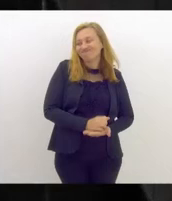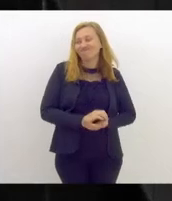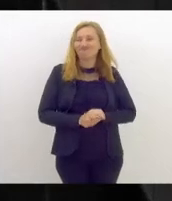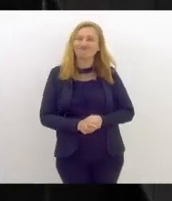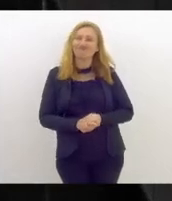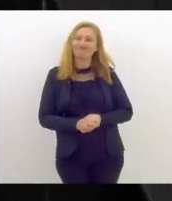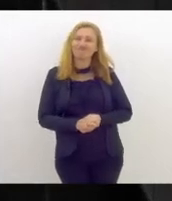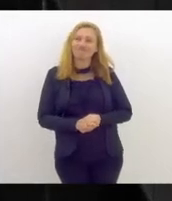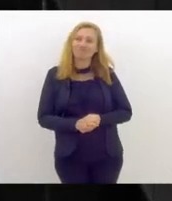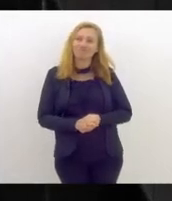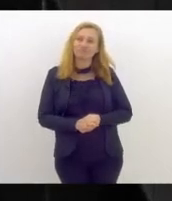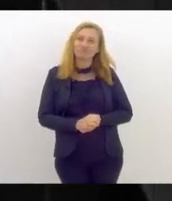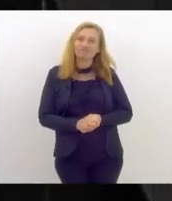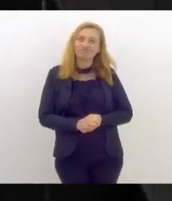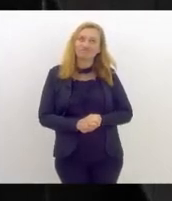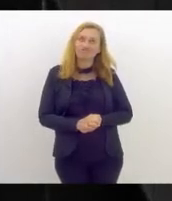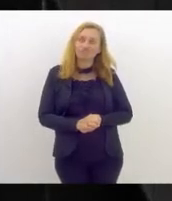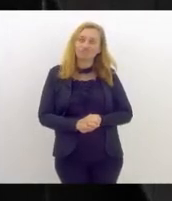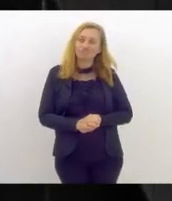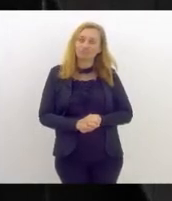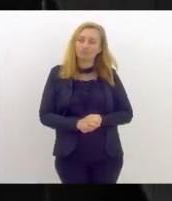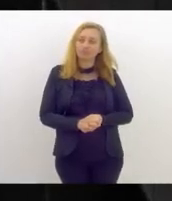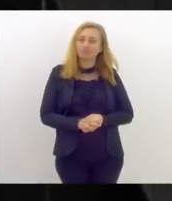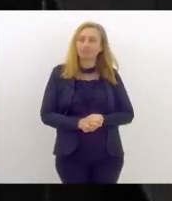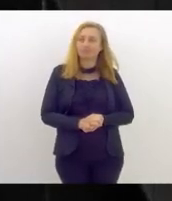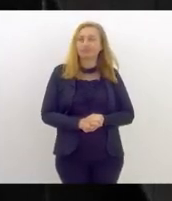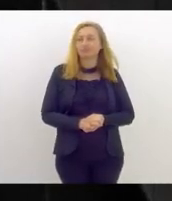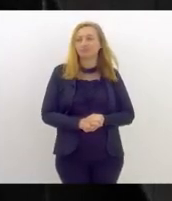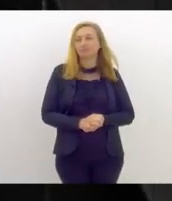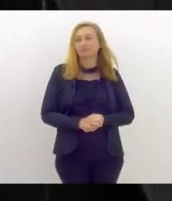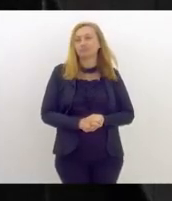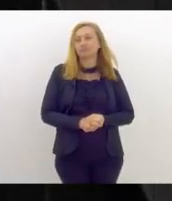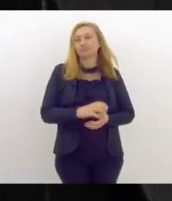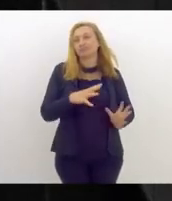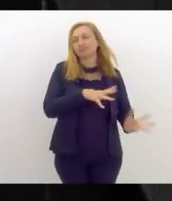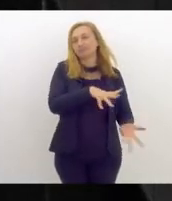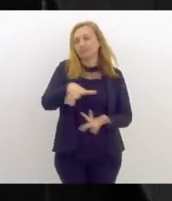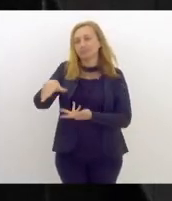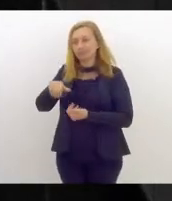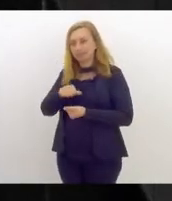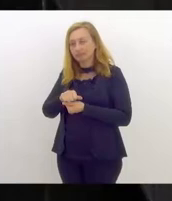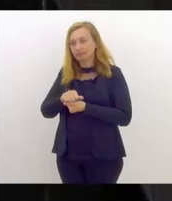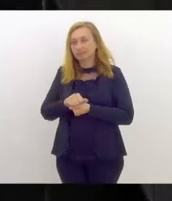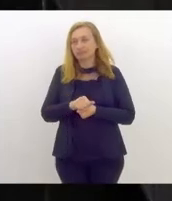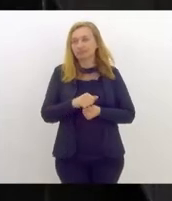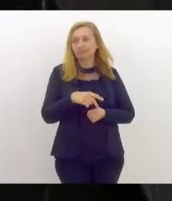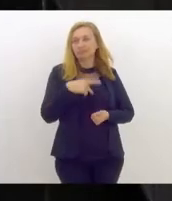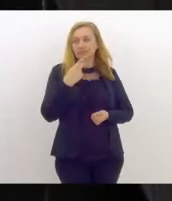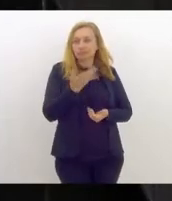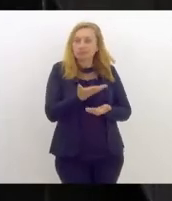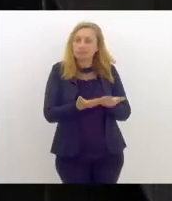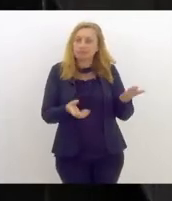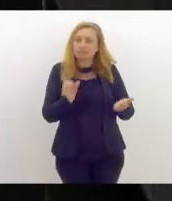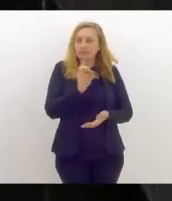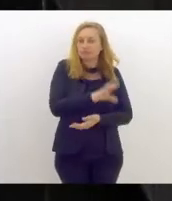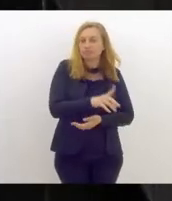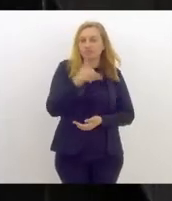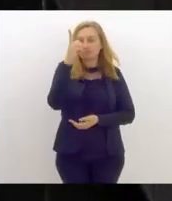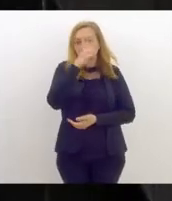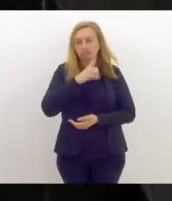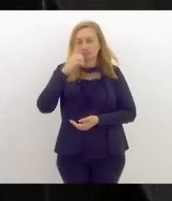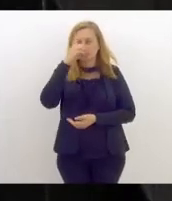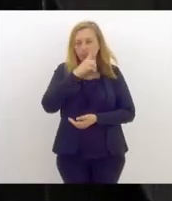desta feita de caráter Internacional e eu quero aqui mencionar a perda no último domingo Luiz Paulo